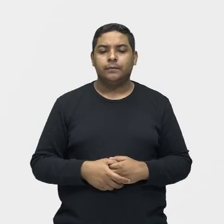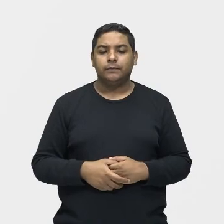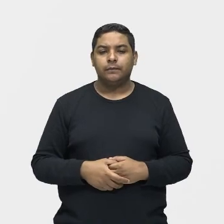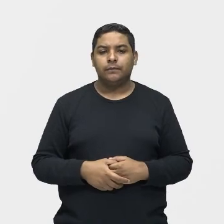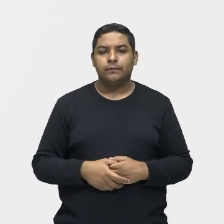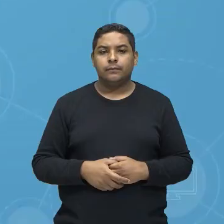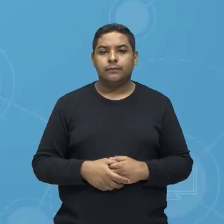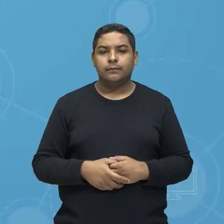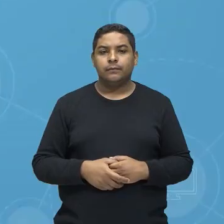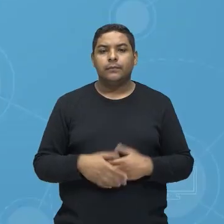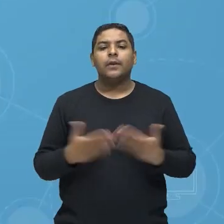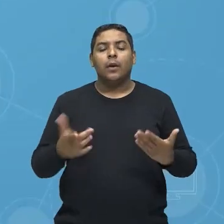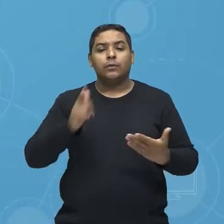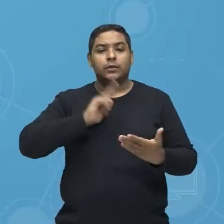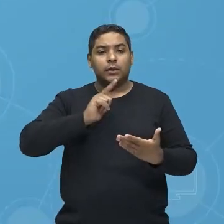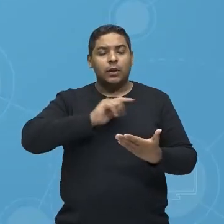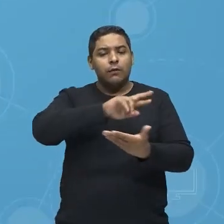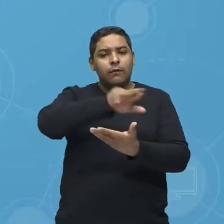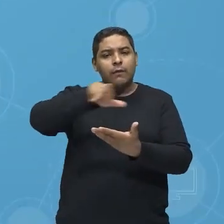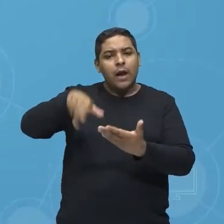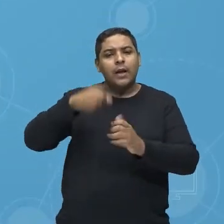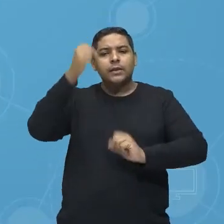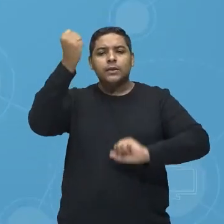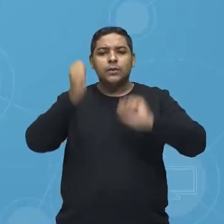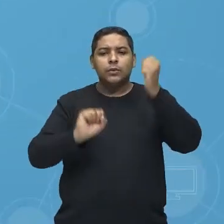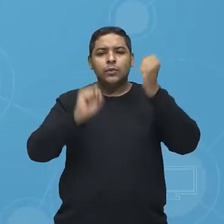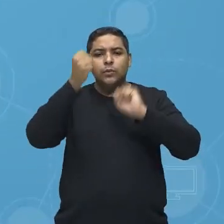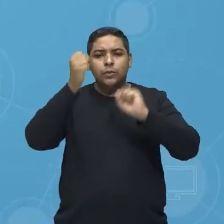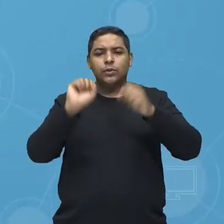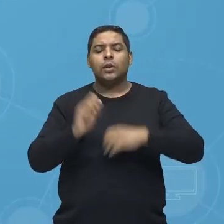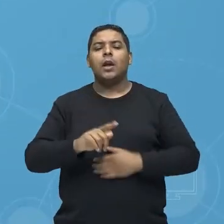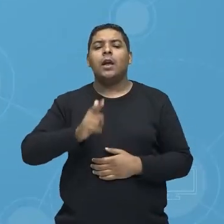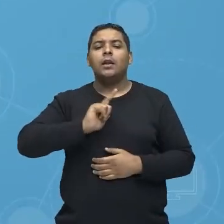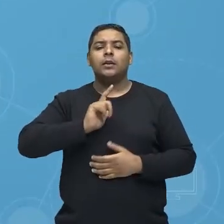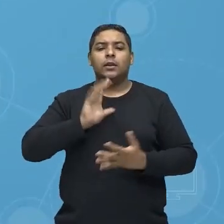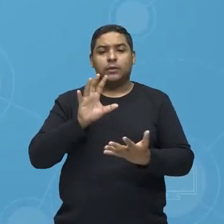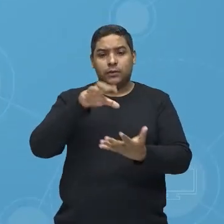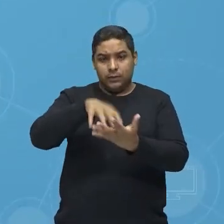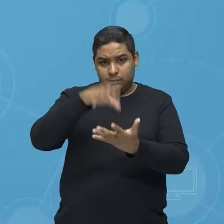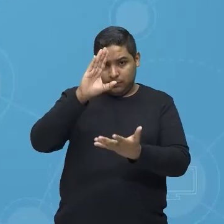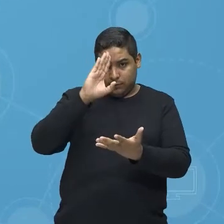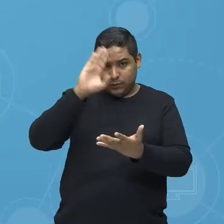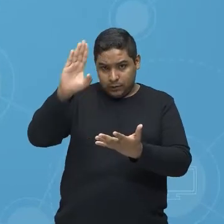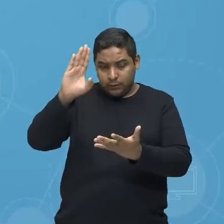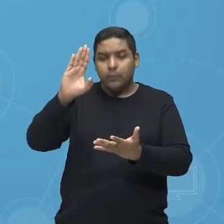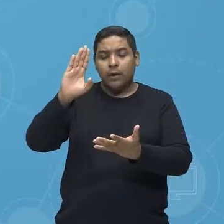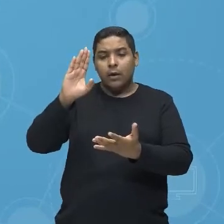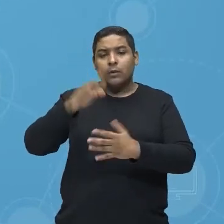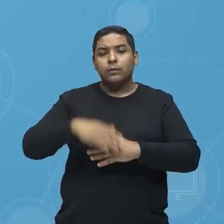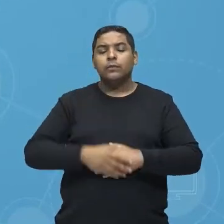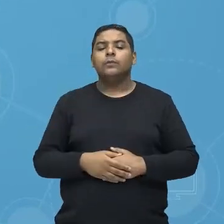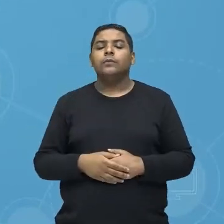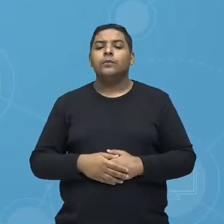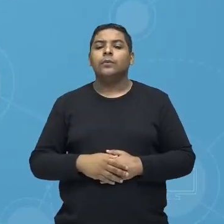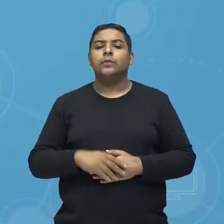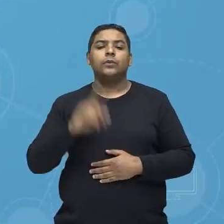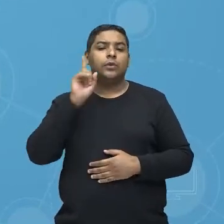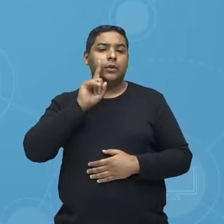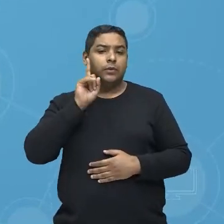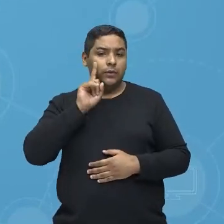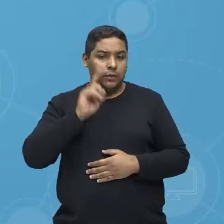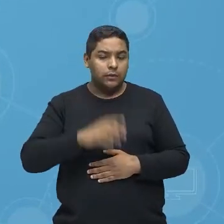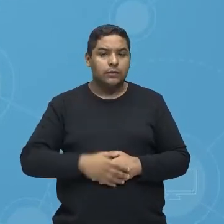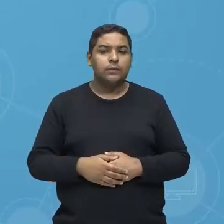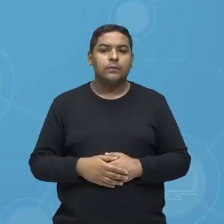Então, tendo várias indústrias que têm como sede os Estados Unidos da América, porém, além de ter essas sedes,